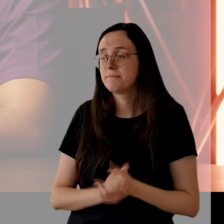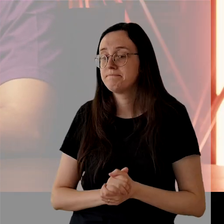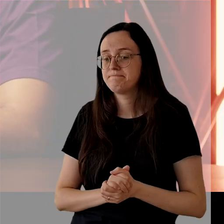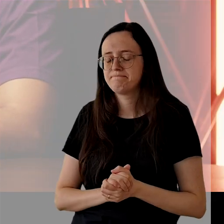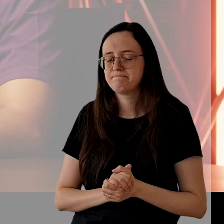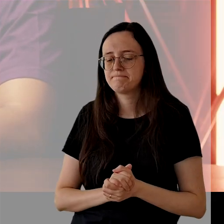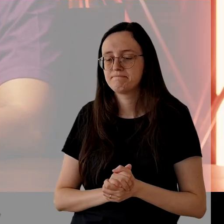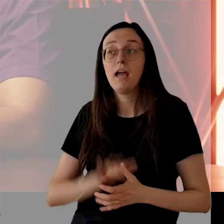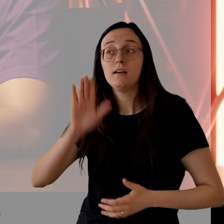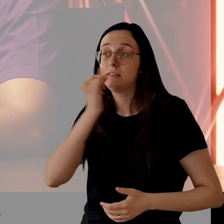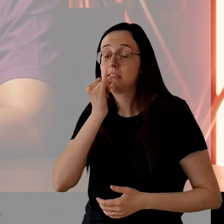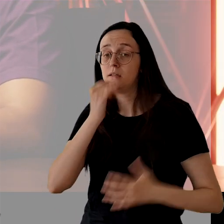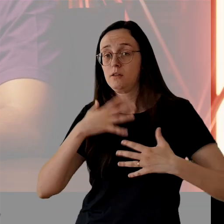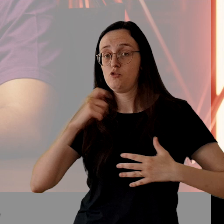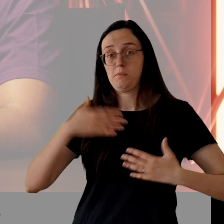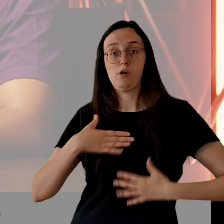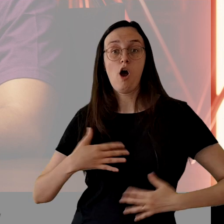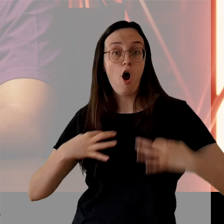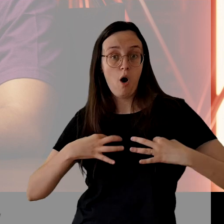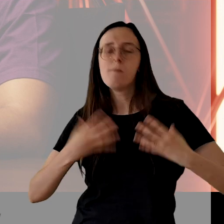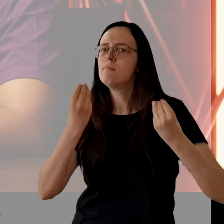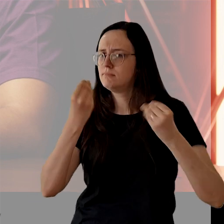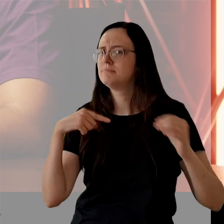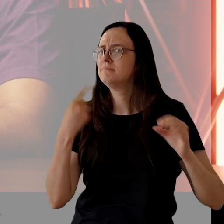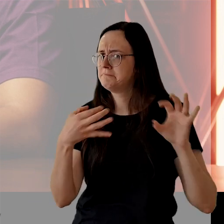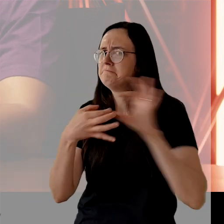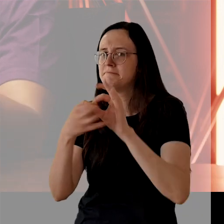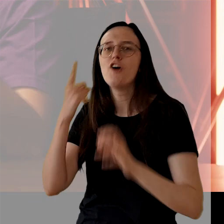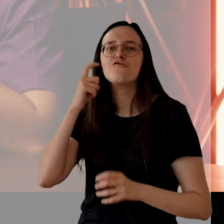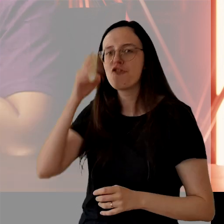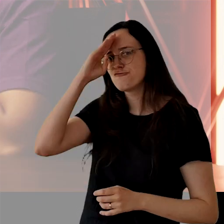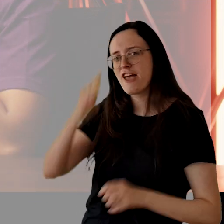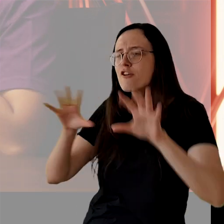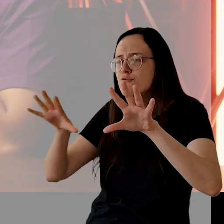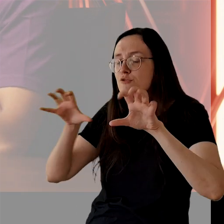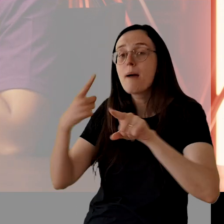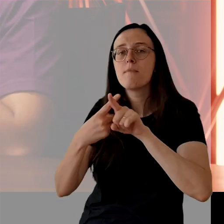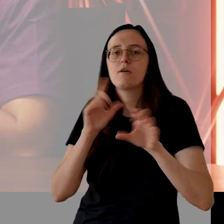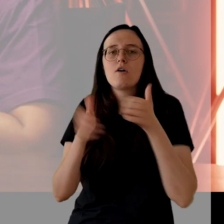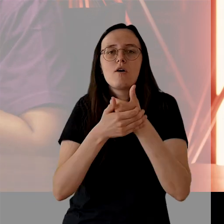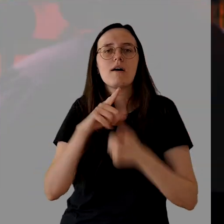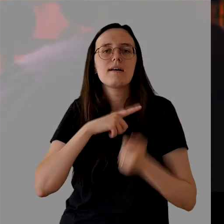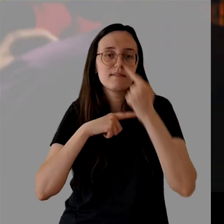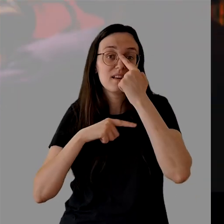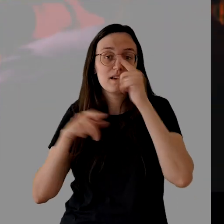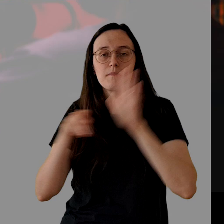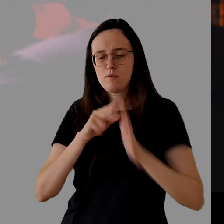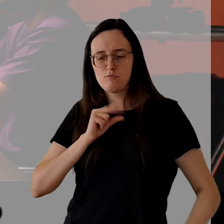algo muito... A gente está muito junto do som direto, porque é onde a gente vai esconder nossos microfones de lapela,